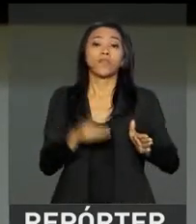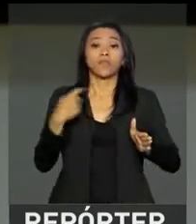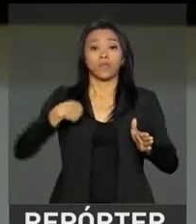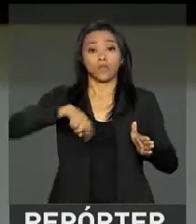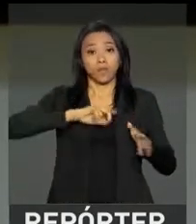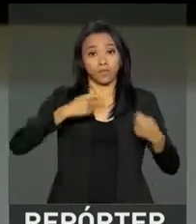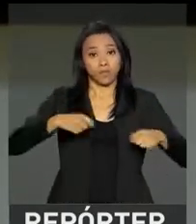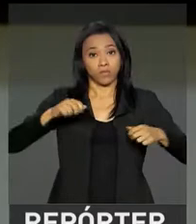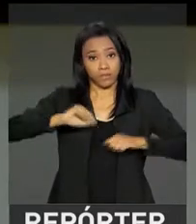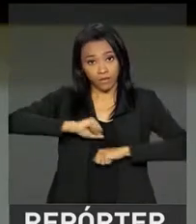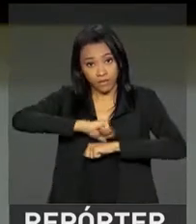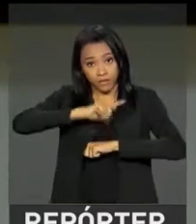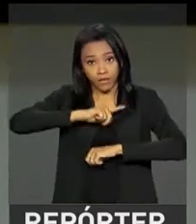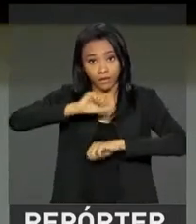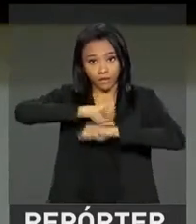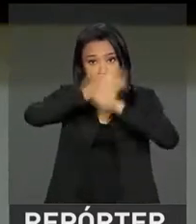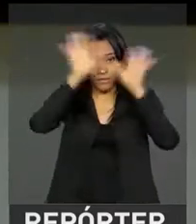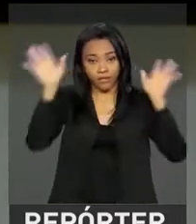essa transparência